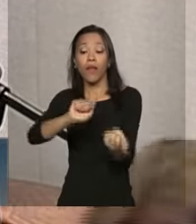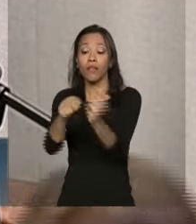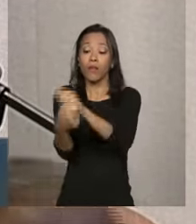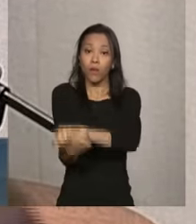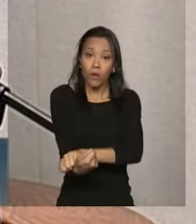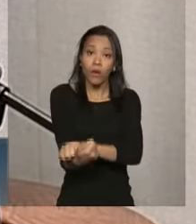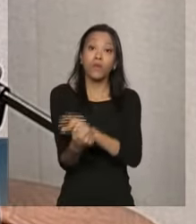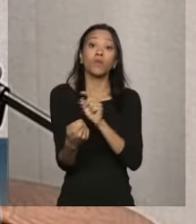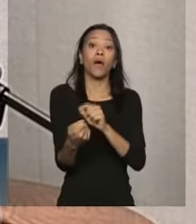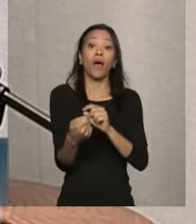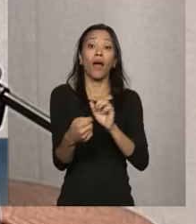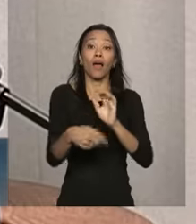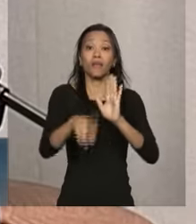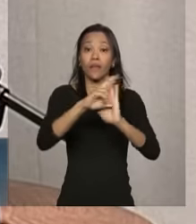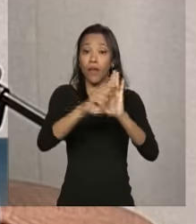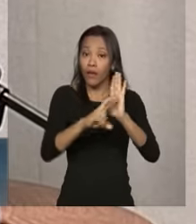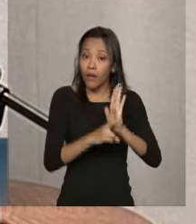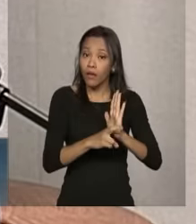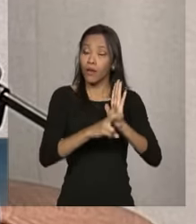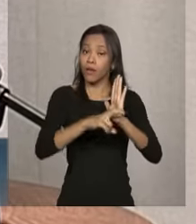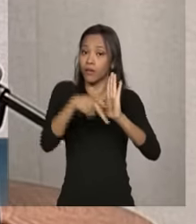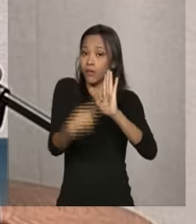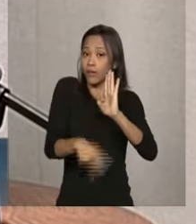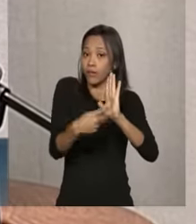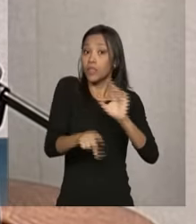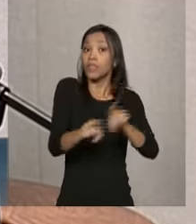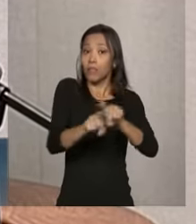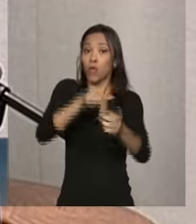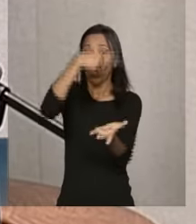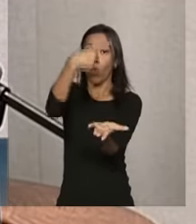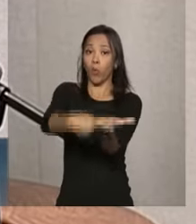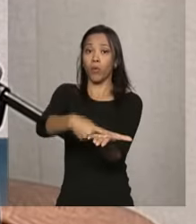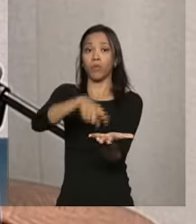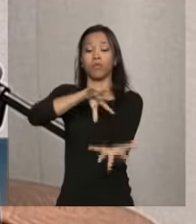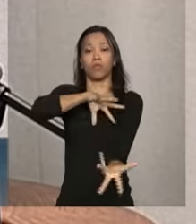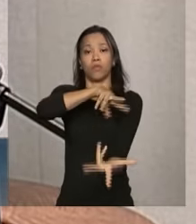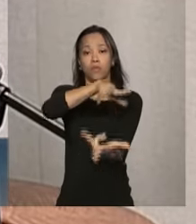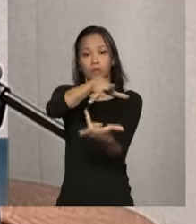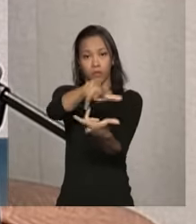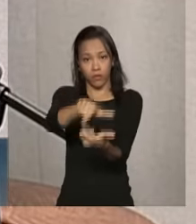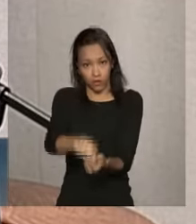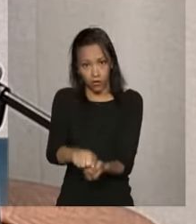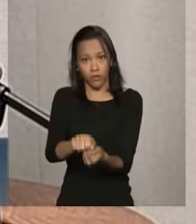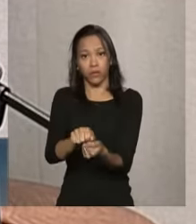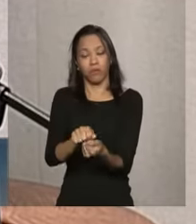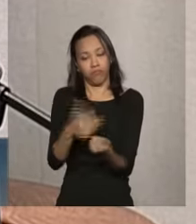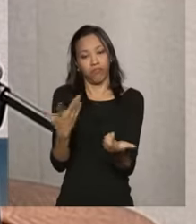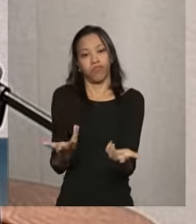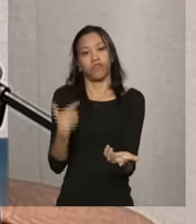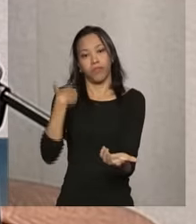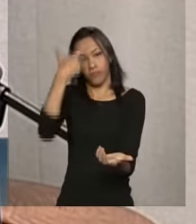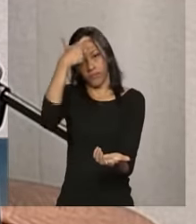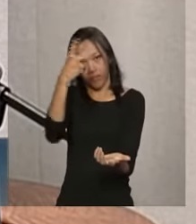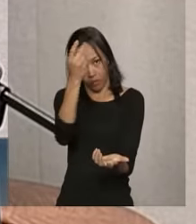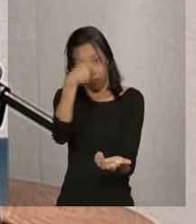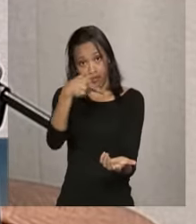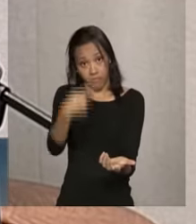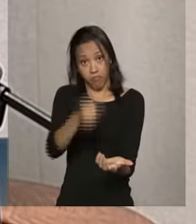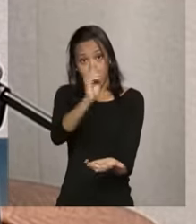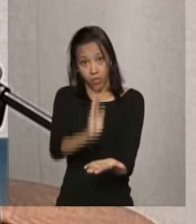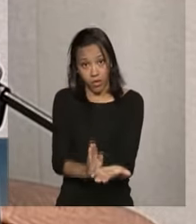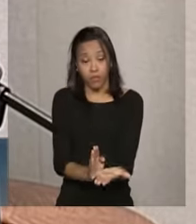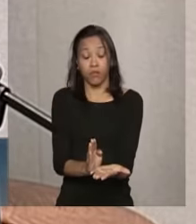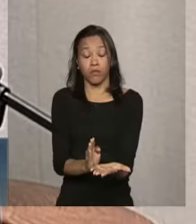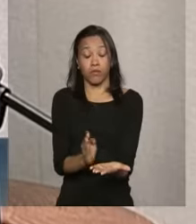aos protocolos e compromissos internacionais assumidos pelo Brasil em especial no